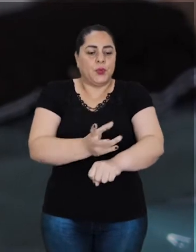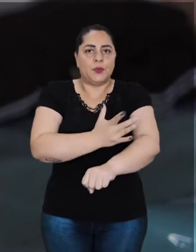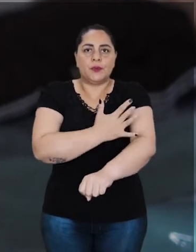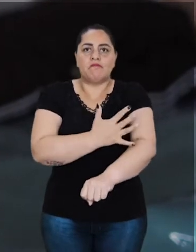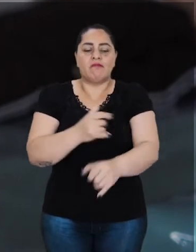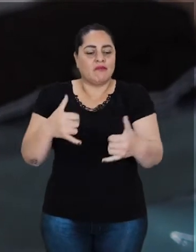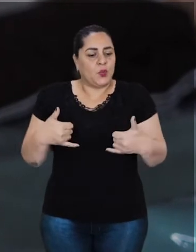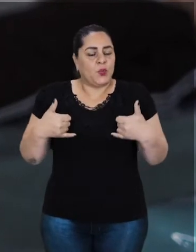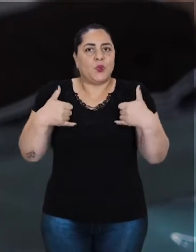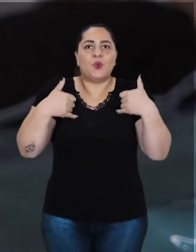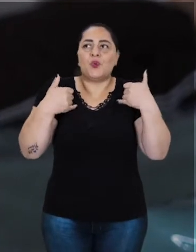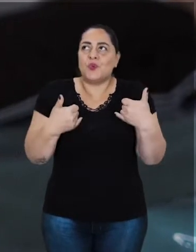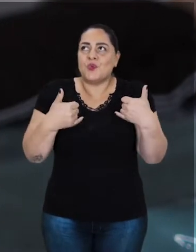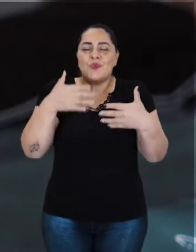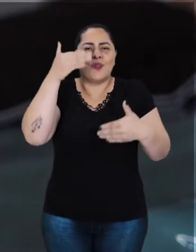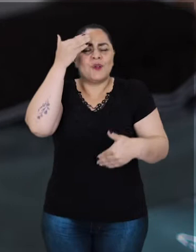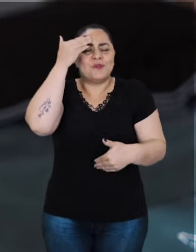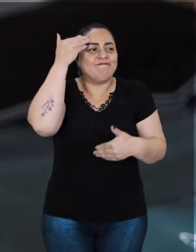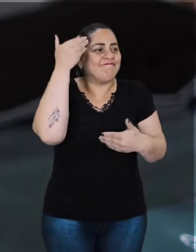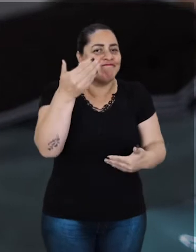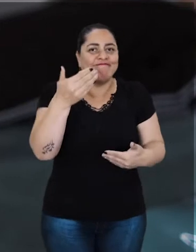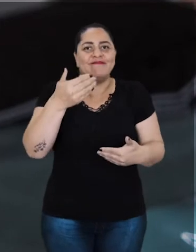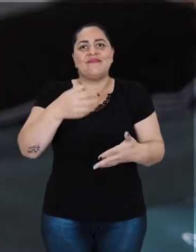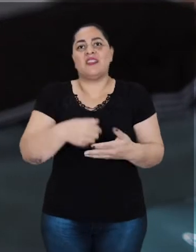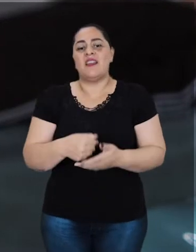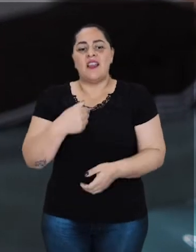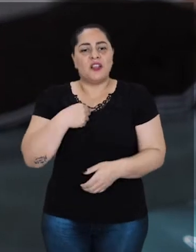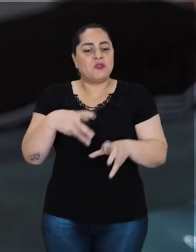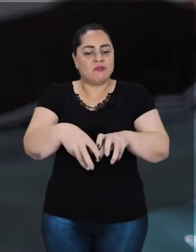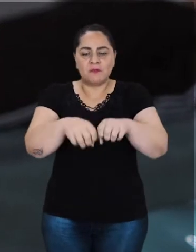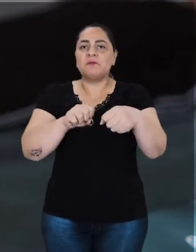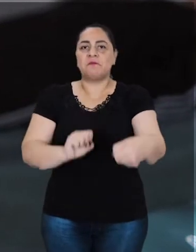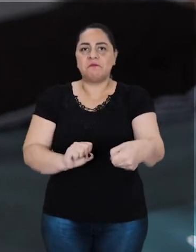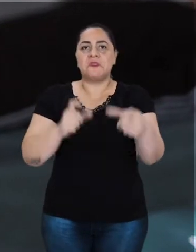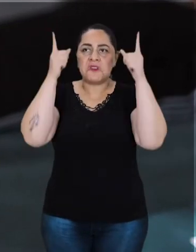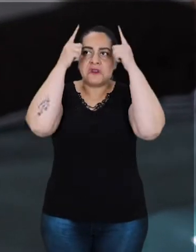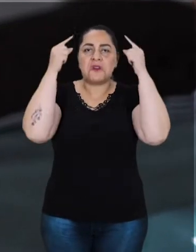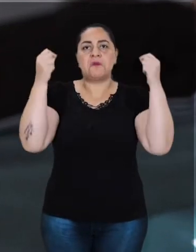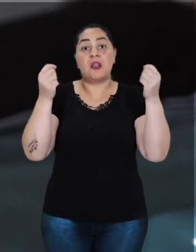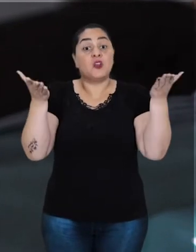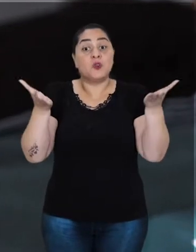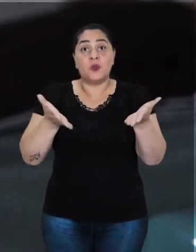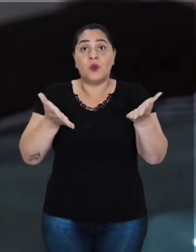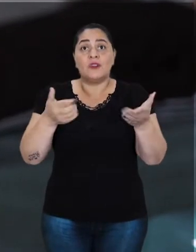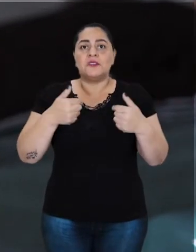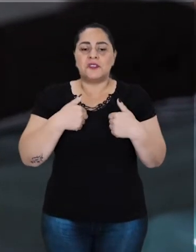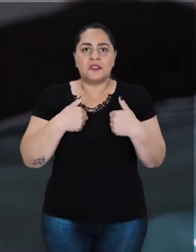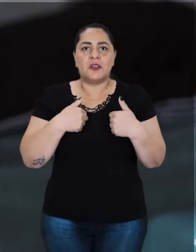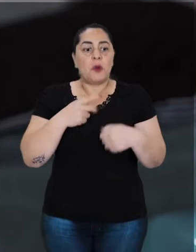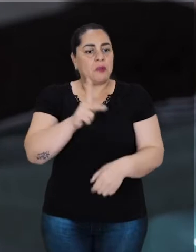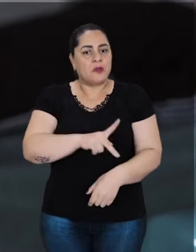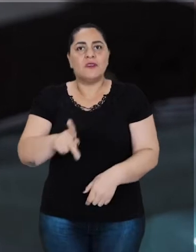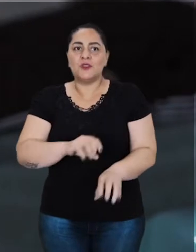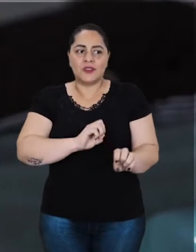sentimentos. Orgulho, gratidão, pertencimento. Eu me formei nesse curso e hoje estou